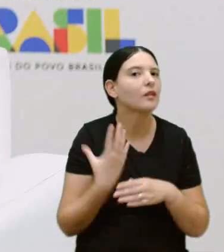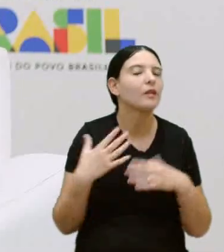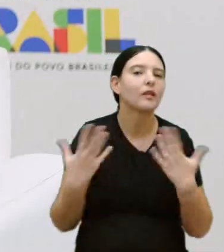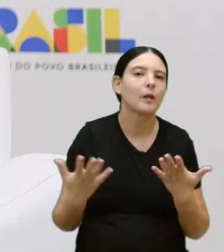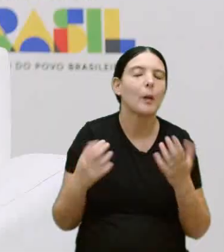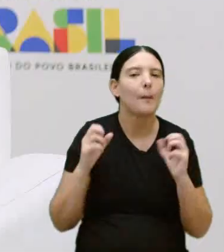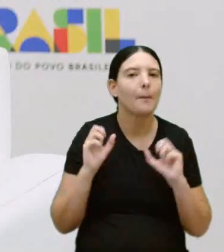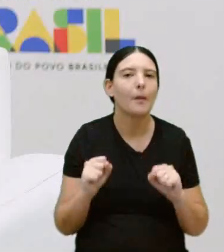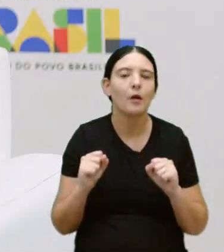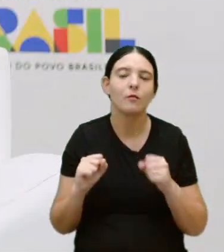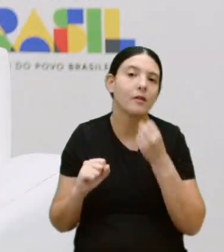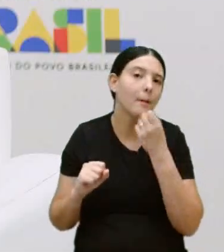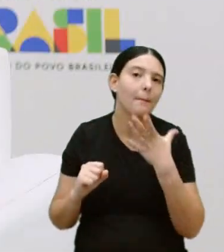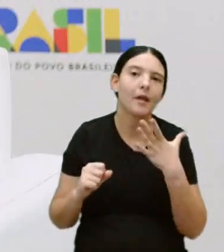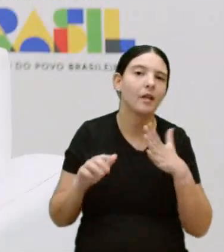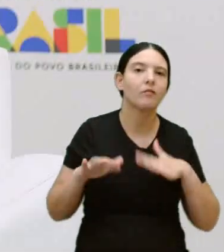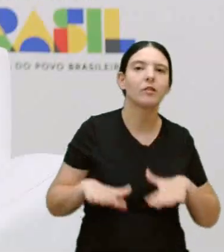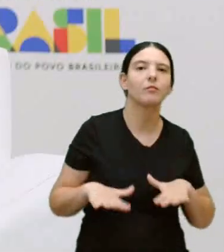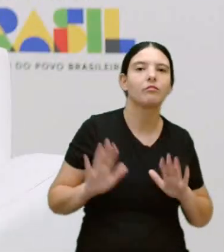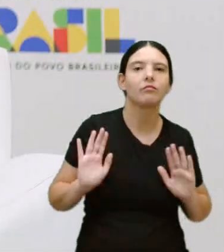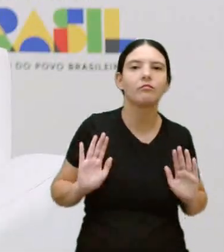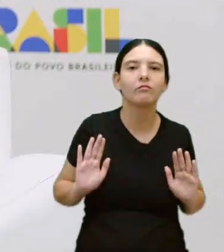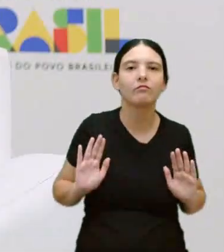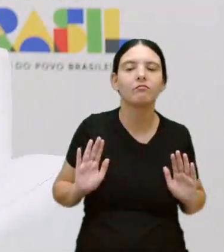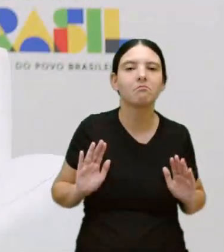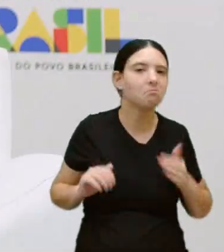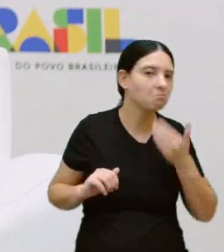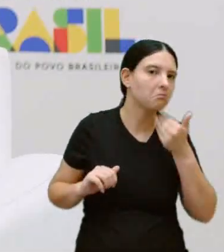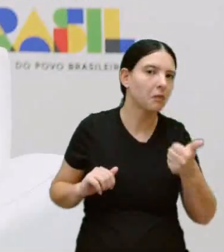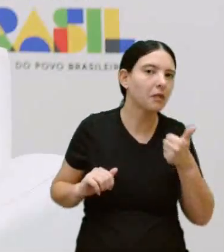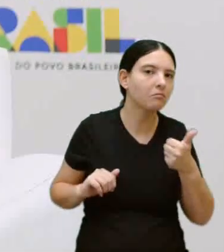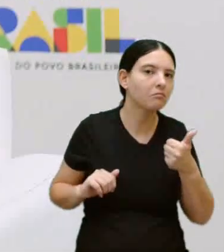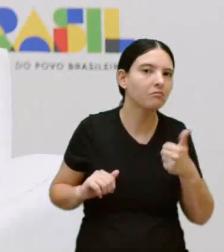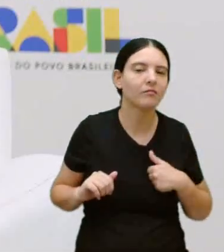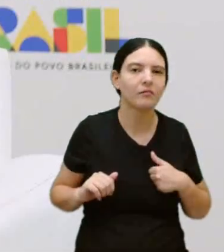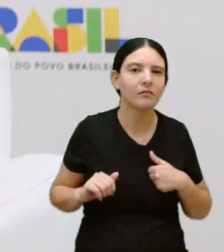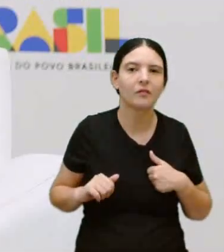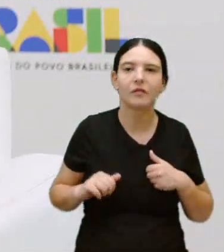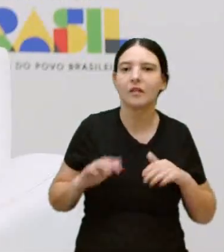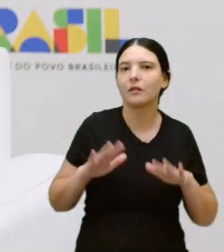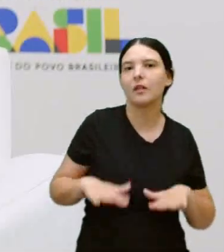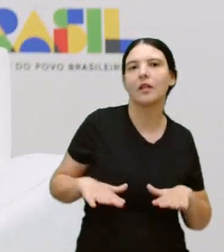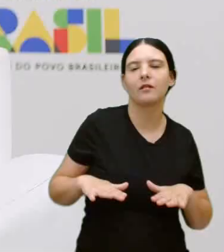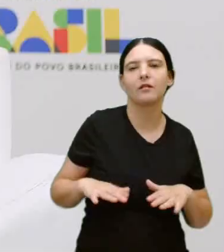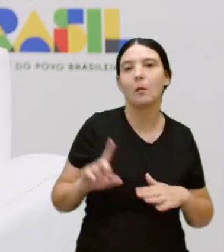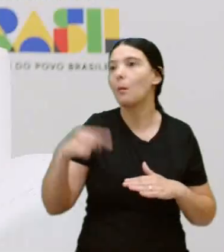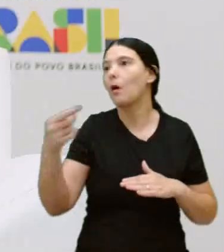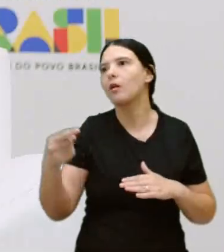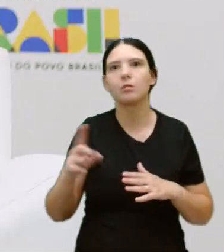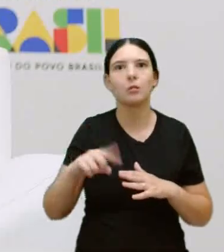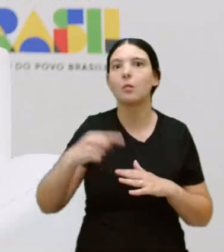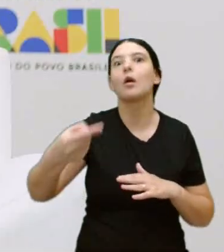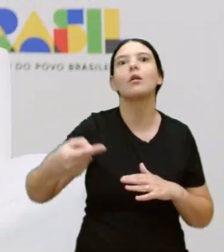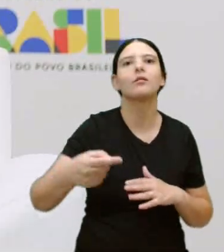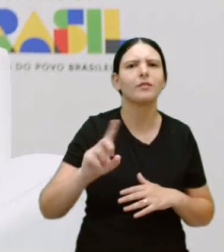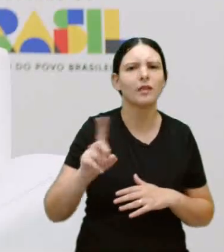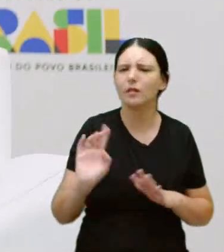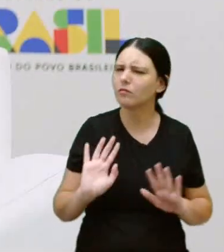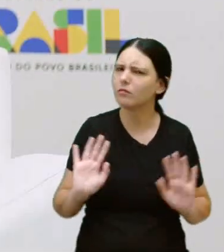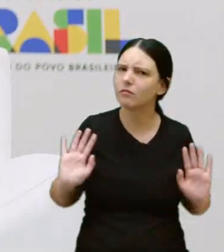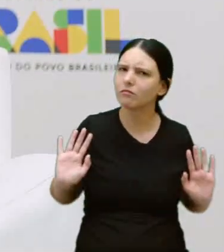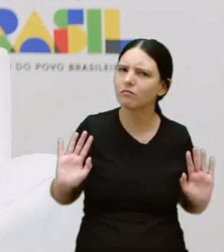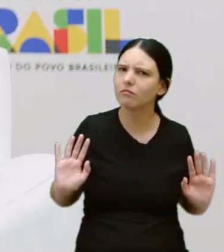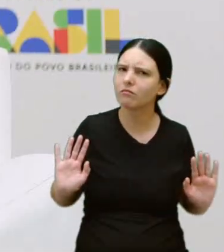eu estou. Eu posso estar bem nesse lugar. Não preciso ficar o próximo, a próxima dose. Não. Essa dose